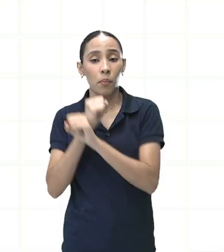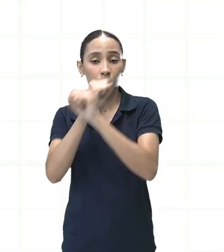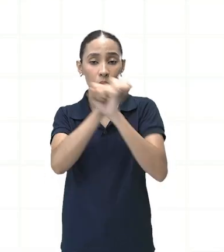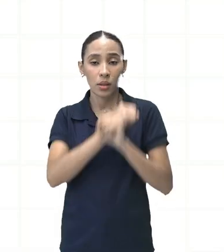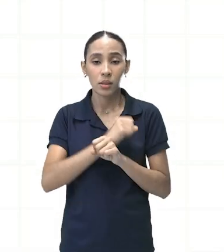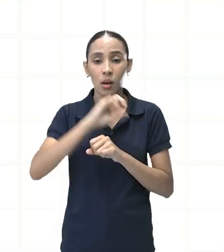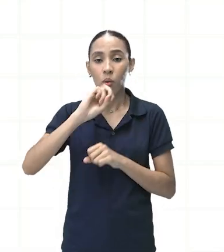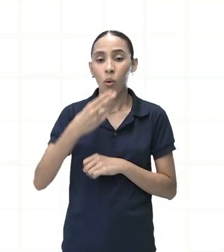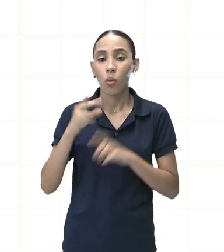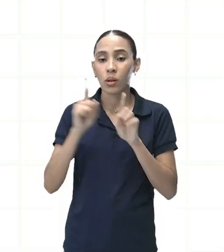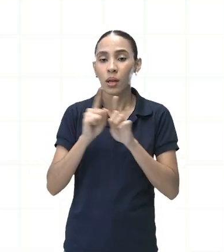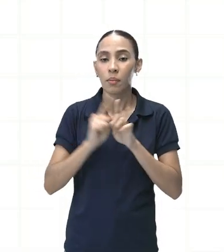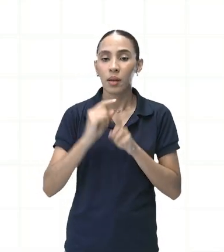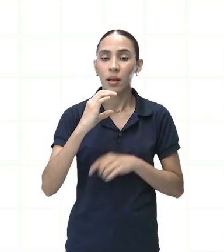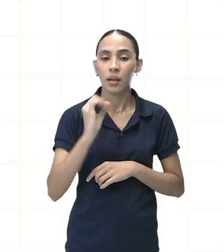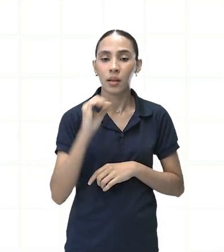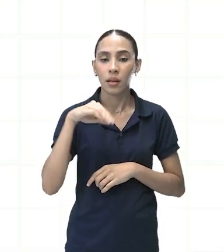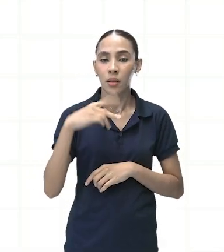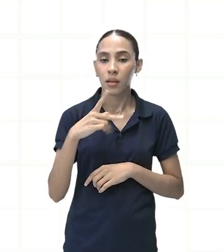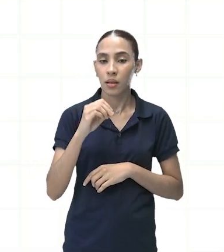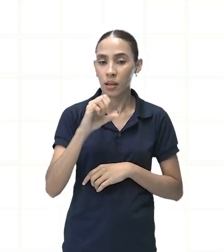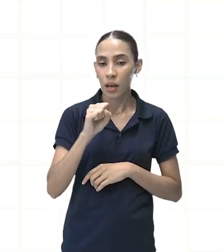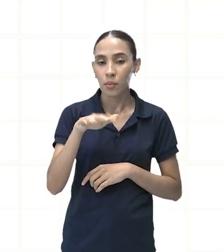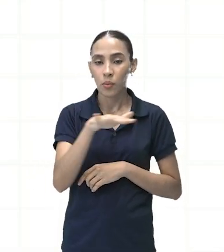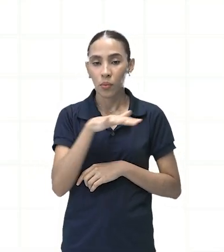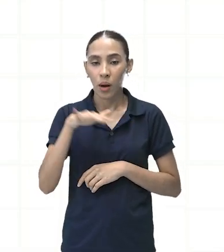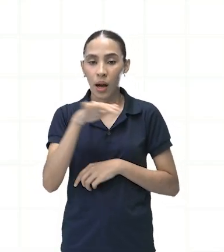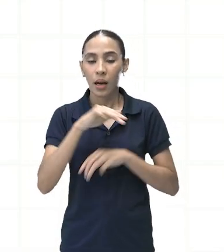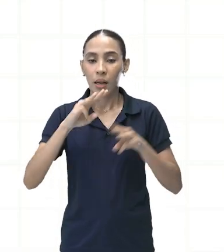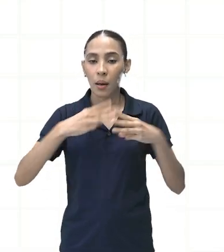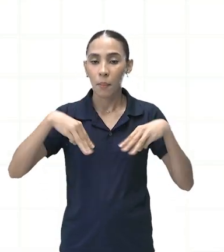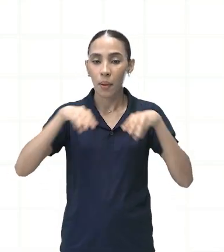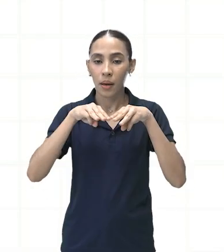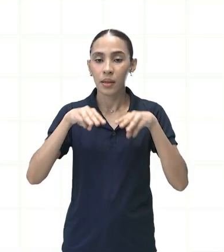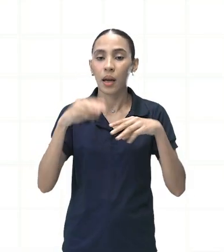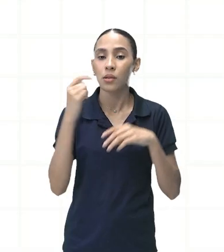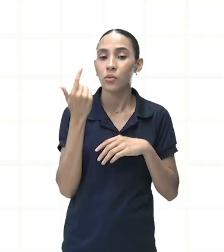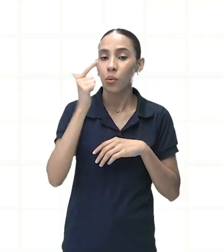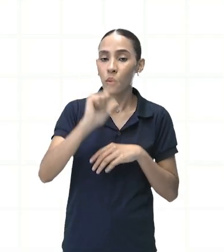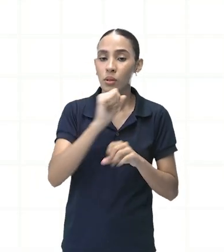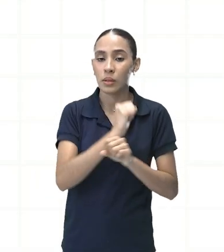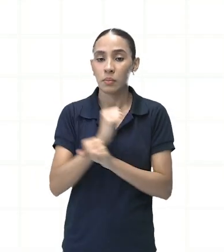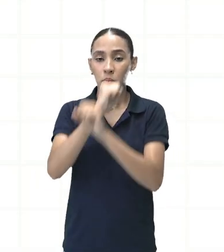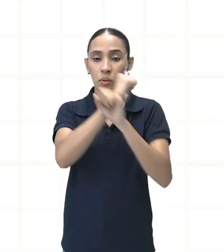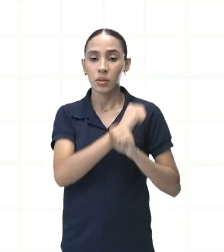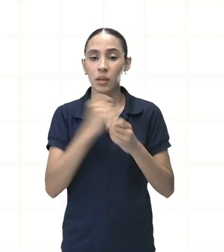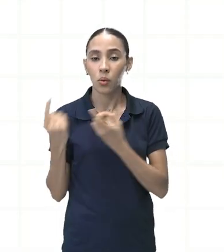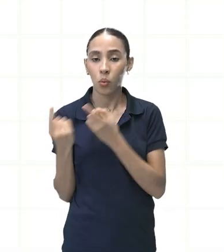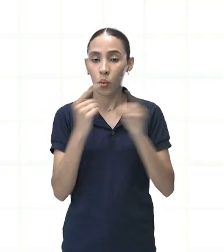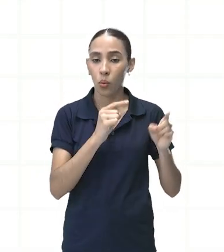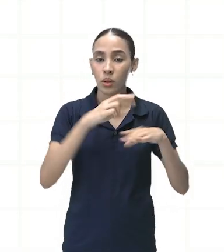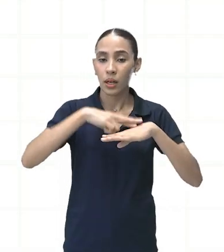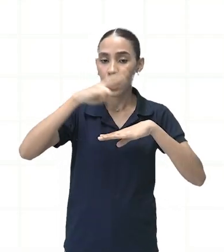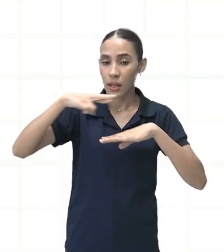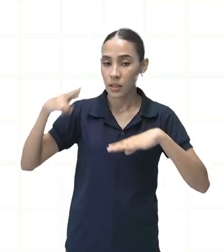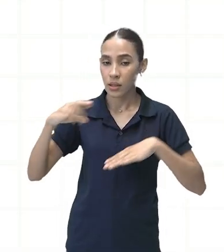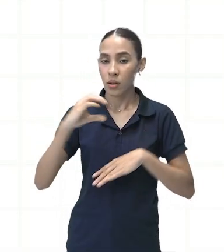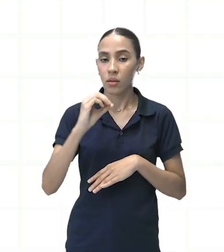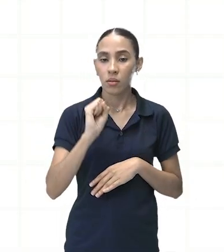escudos ou campos magnéticos para proteger contra as